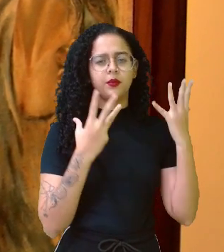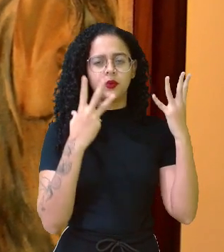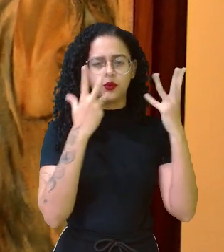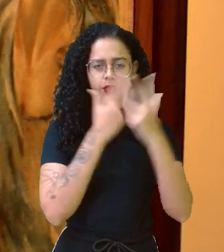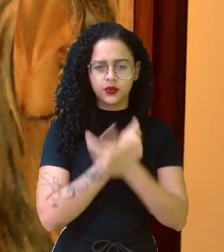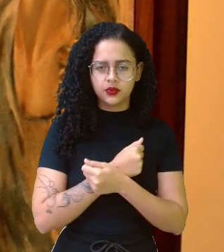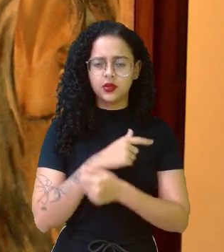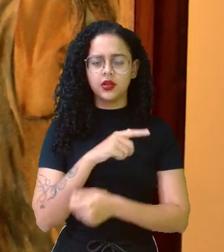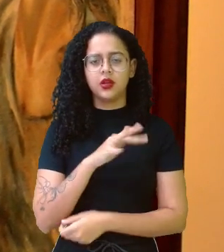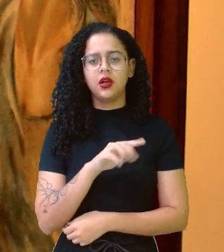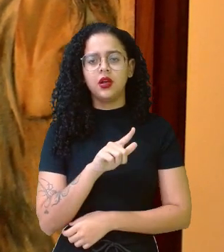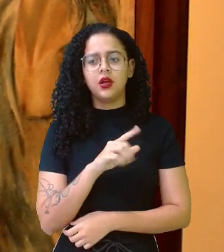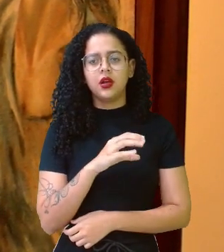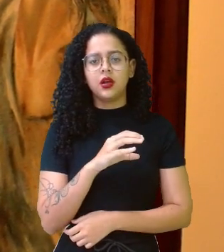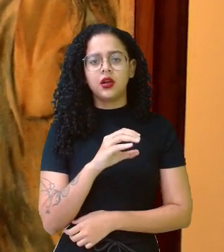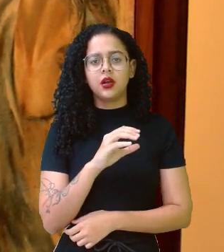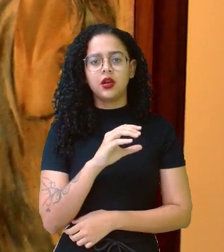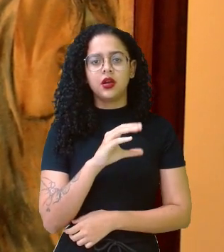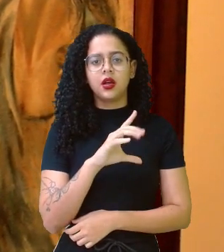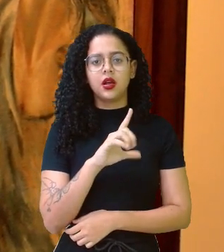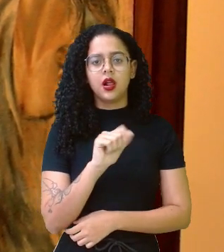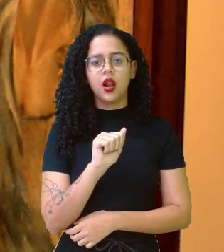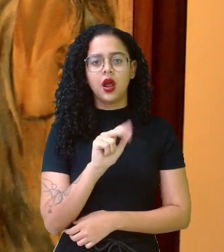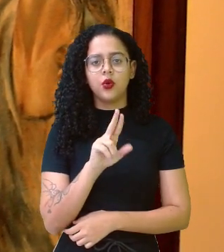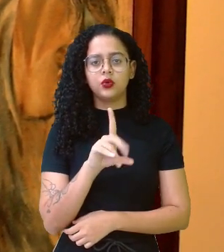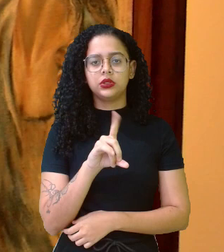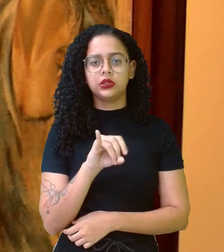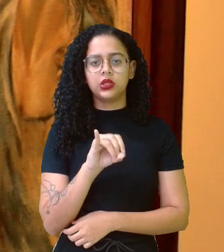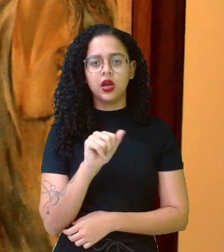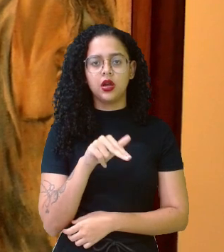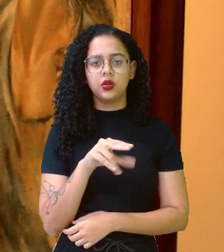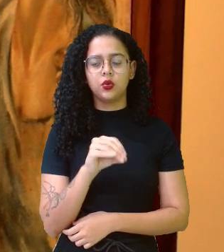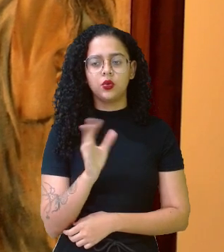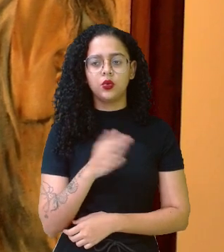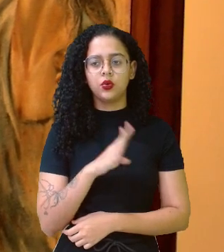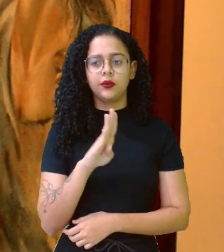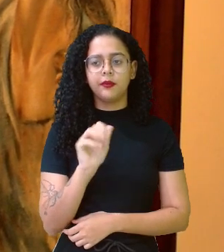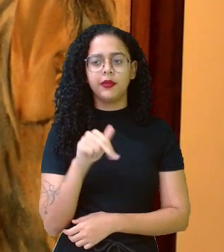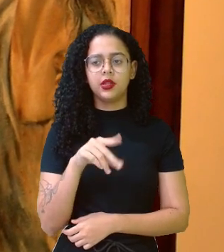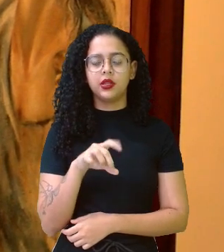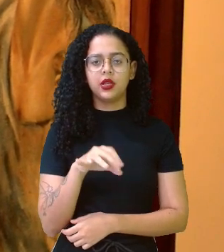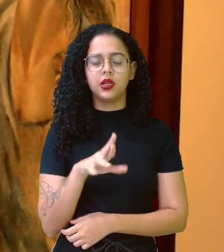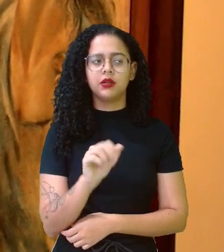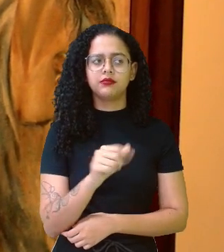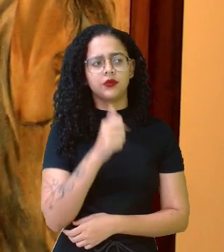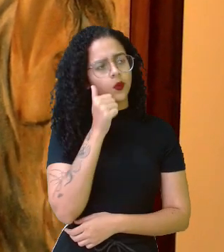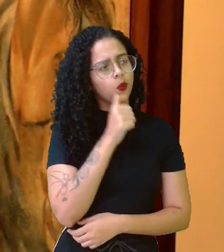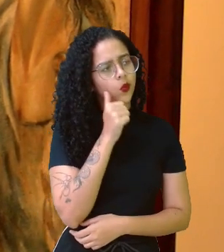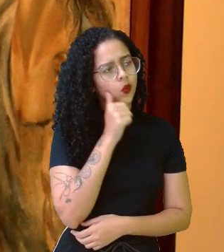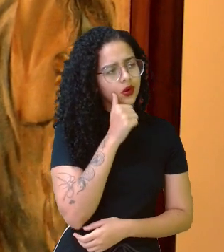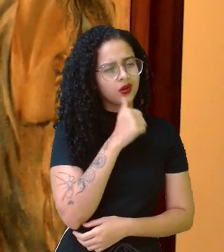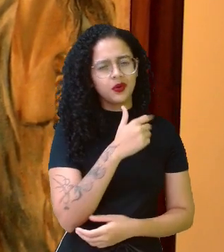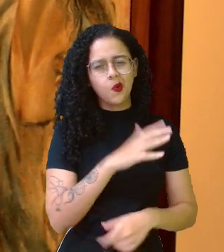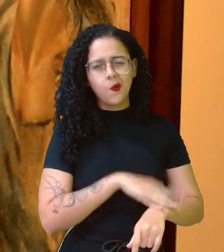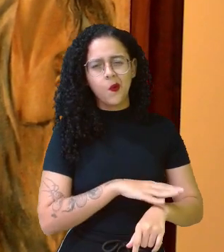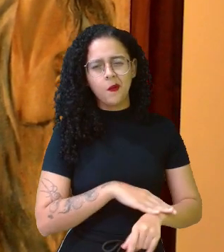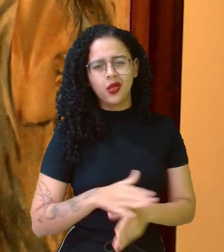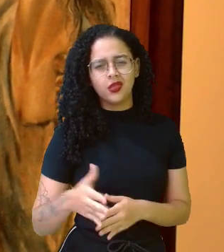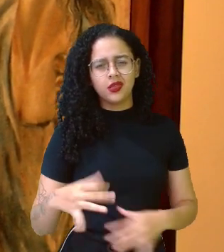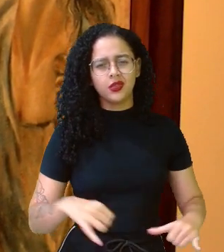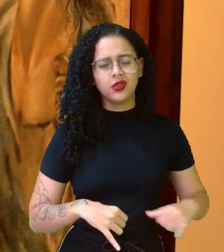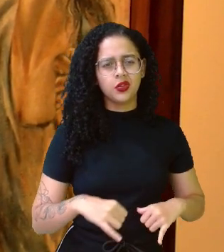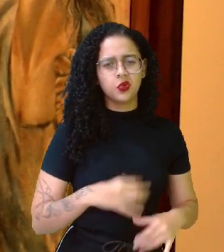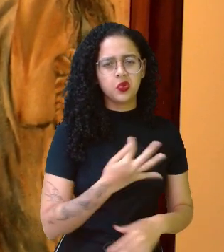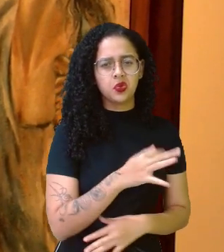Ladeando bandeira. Gosto muito, muito forte. Aqui, né, essas mulheres, no momento de dor, né? Exato. Dá para